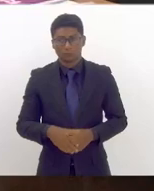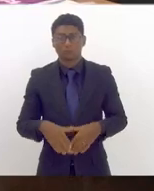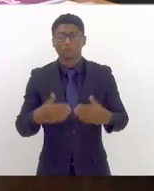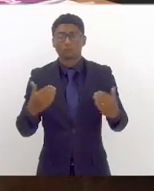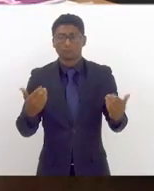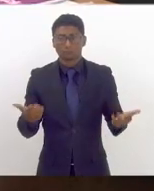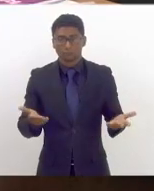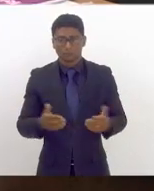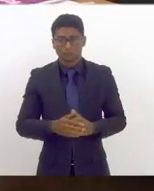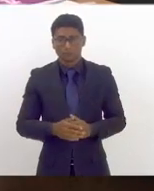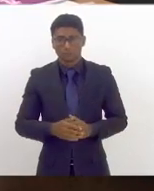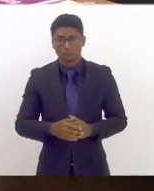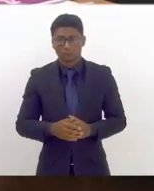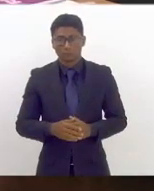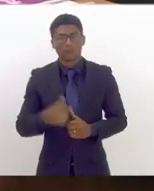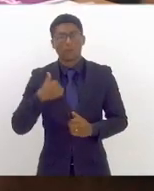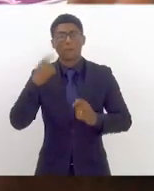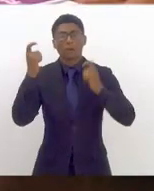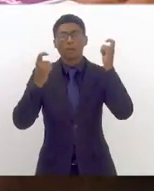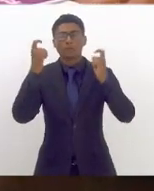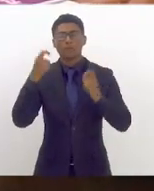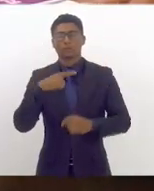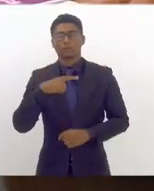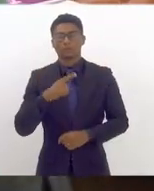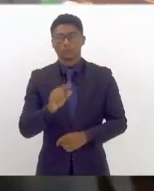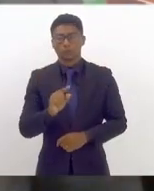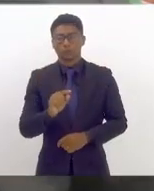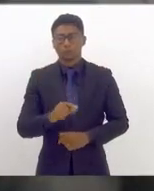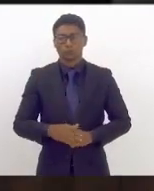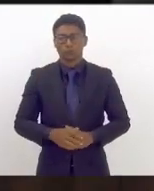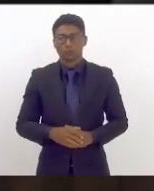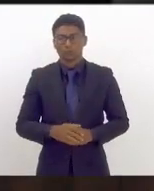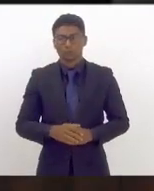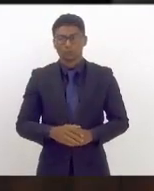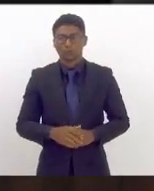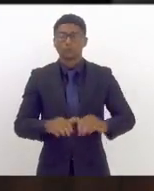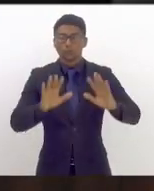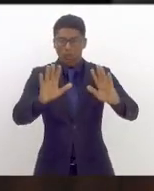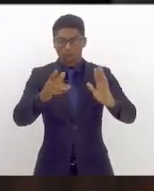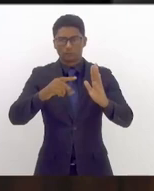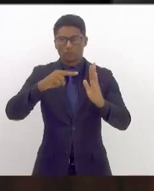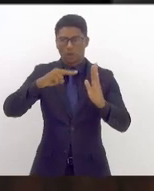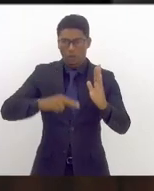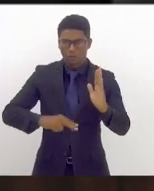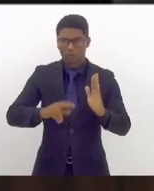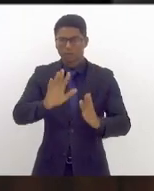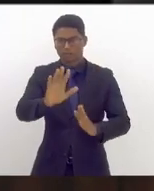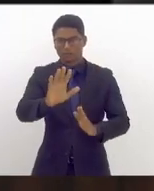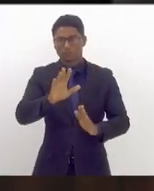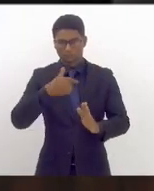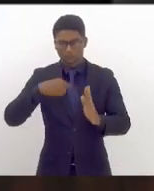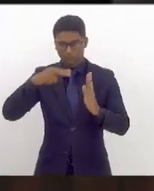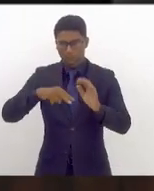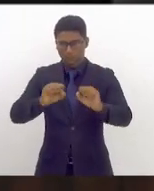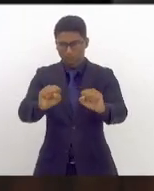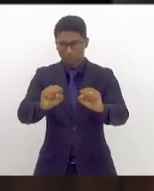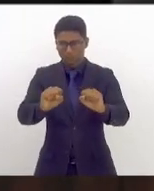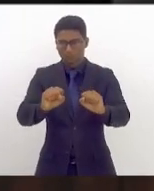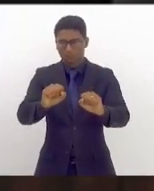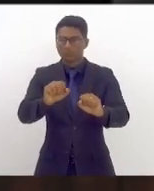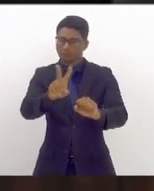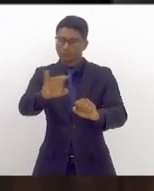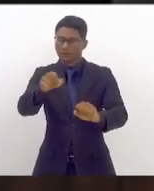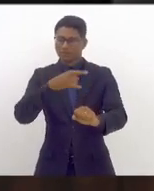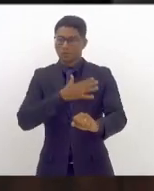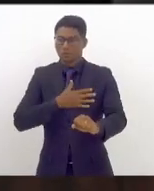esse desenho Presidente eu tenho uma preocupação presidente do processo iniciado Olha só vamos ler eu tenho uma preocupação você vai gostar